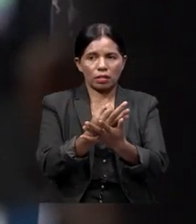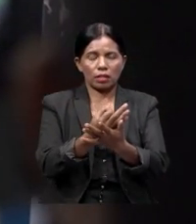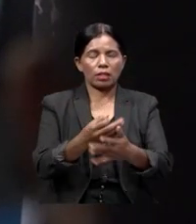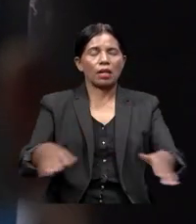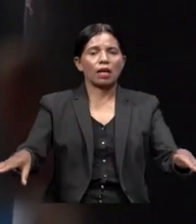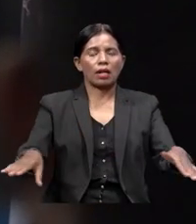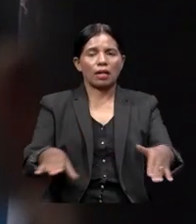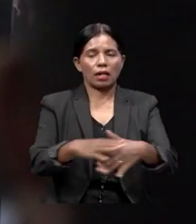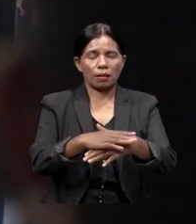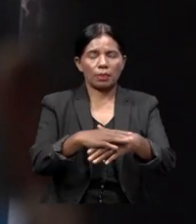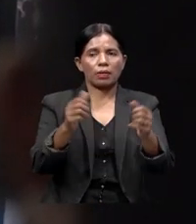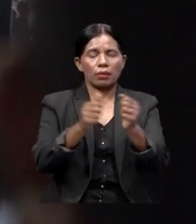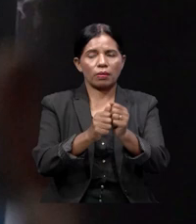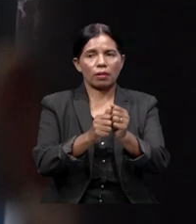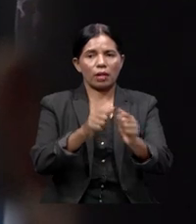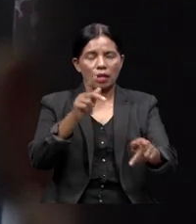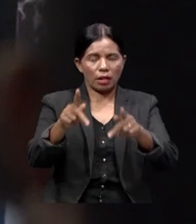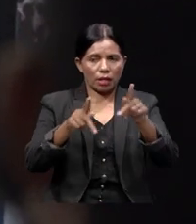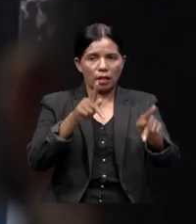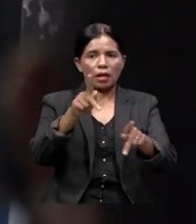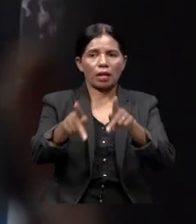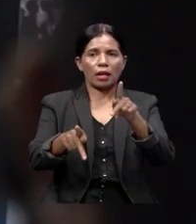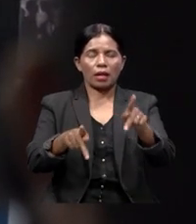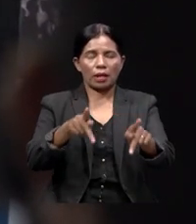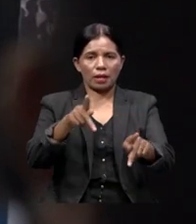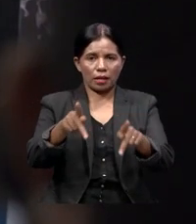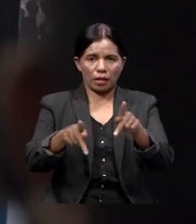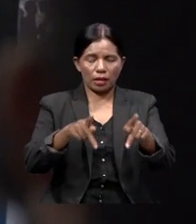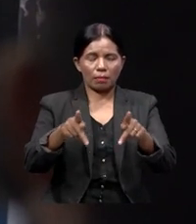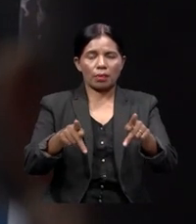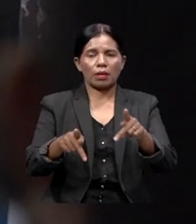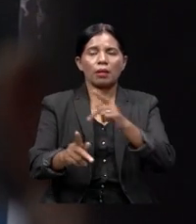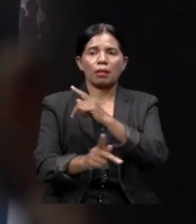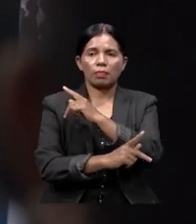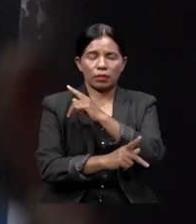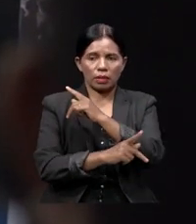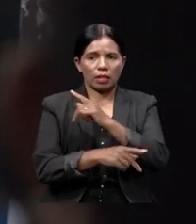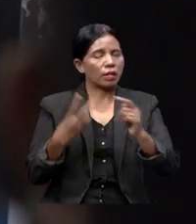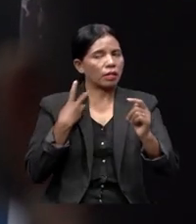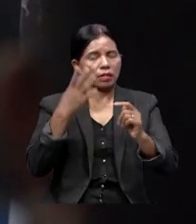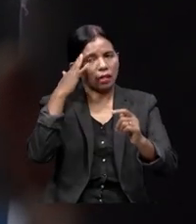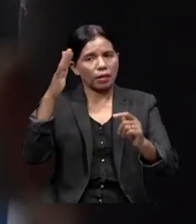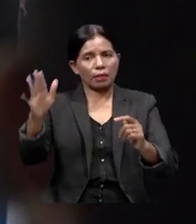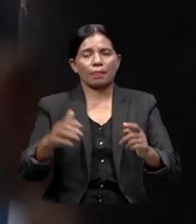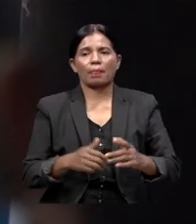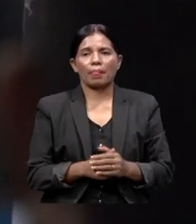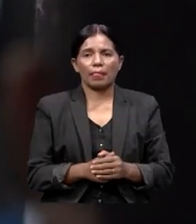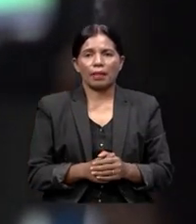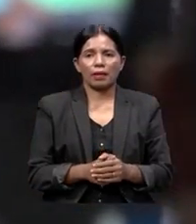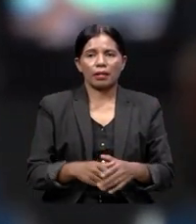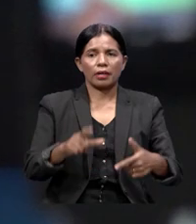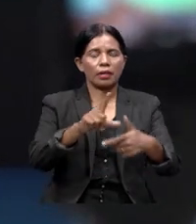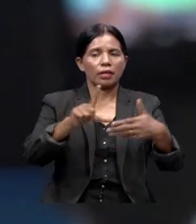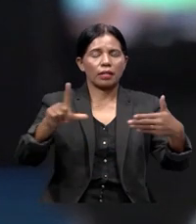de Nabe, ia, e de Bolo Quintal, Magneita Latene, todos Magneita Latene, mas vinho, vinha,